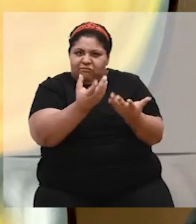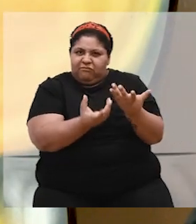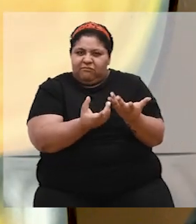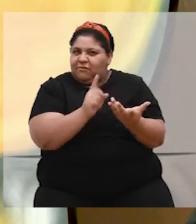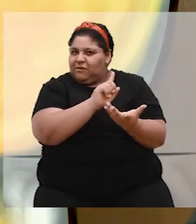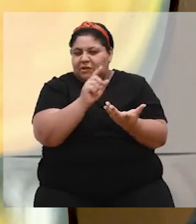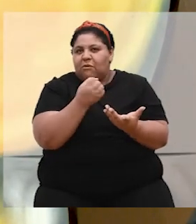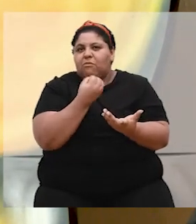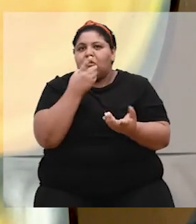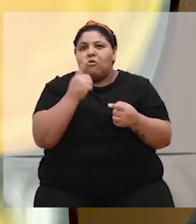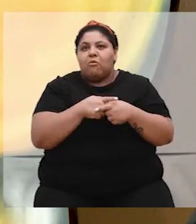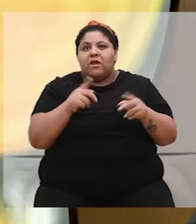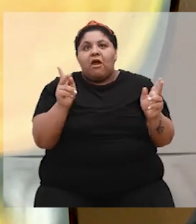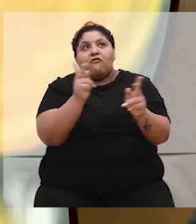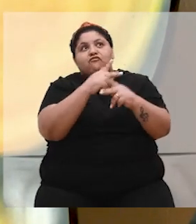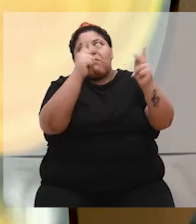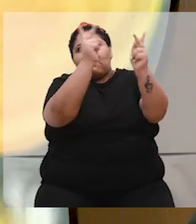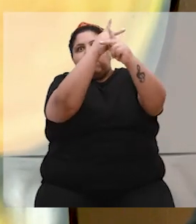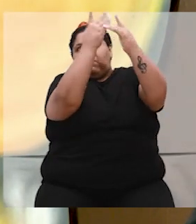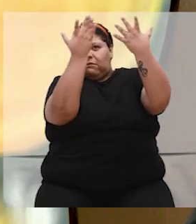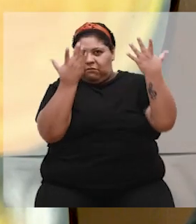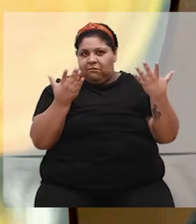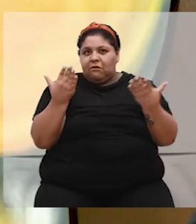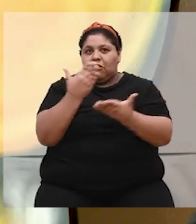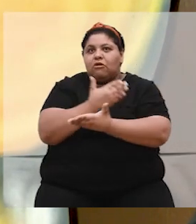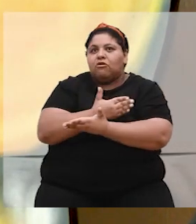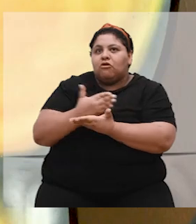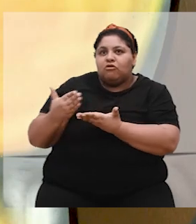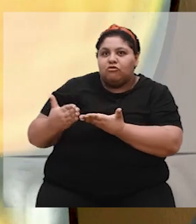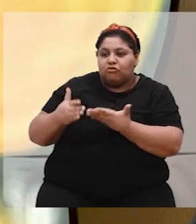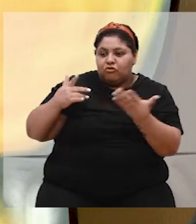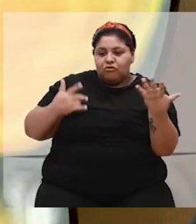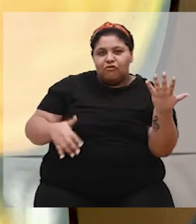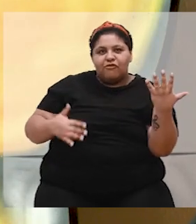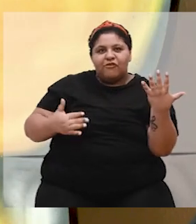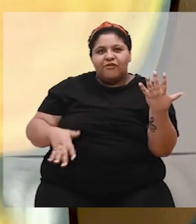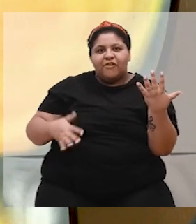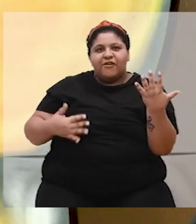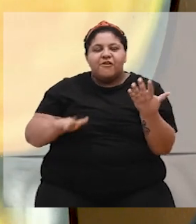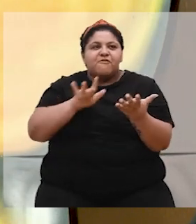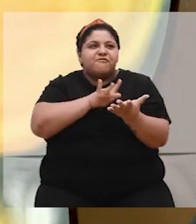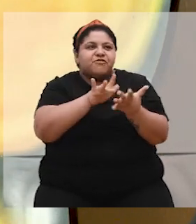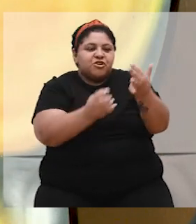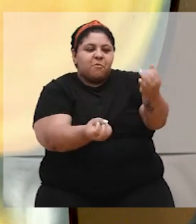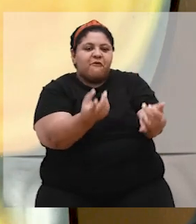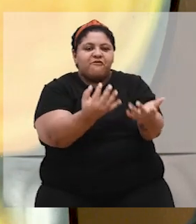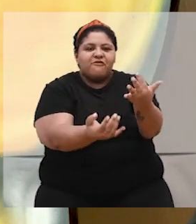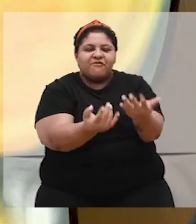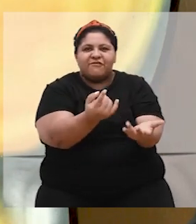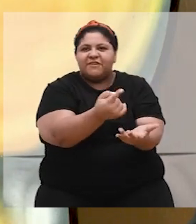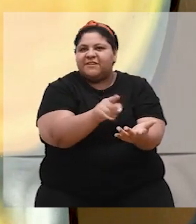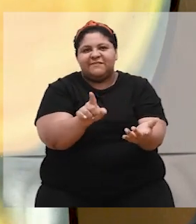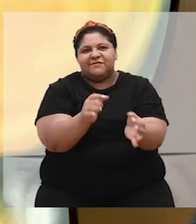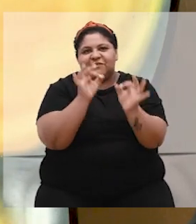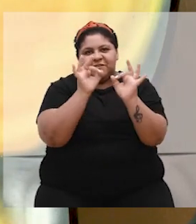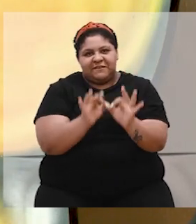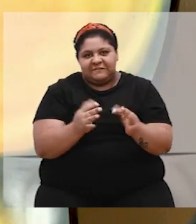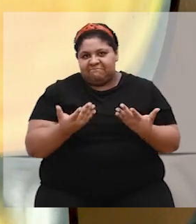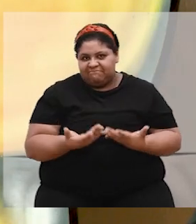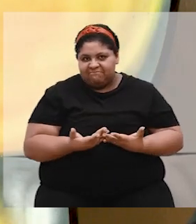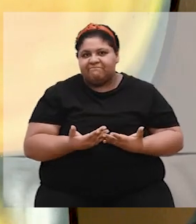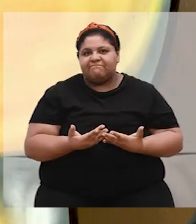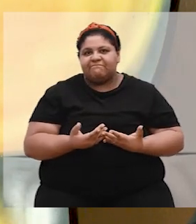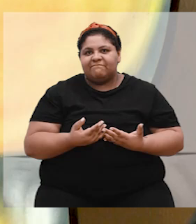é uma má ideia, porque a fumaça aparece, né? No início elas tocavam violão, fingiam que era uma fogueira, mas aquilo não deu muito